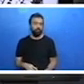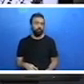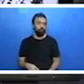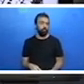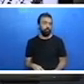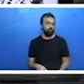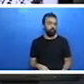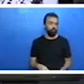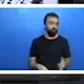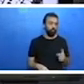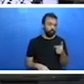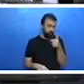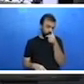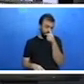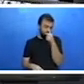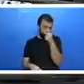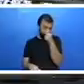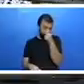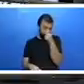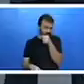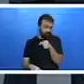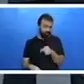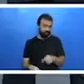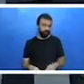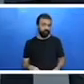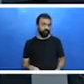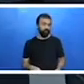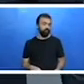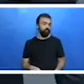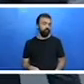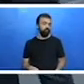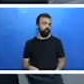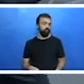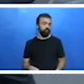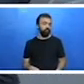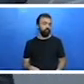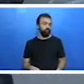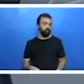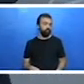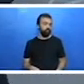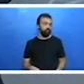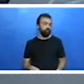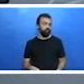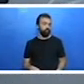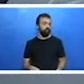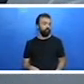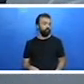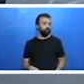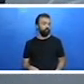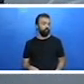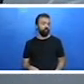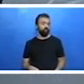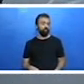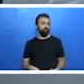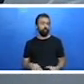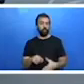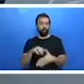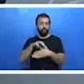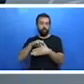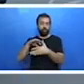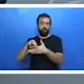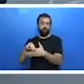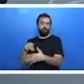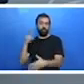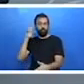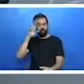gente, que ambientação bacana, bem típico, né, do nosso Nordeste. A história do cordel. Você já sabe